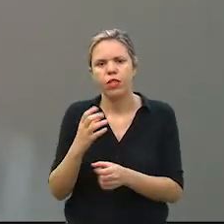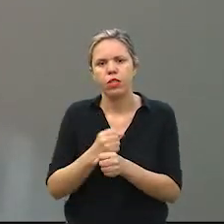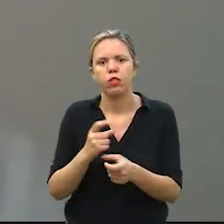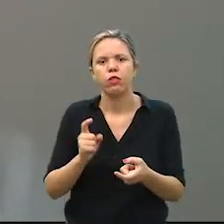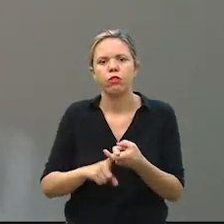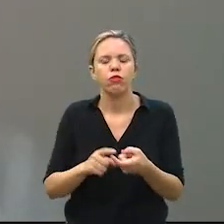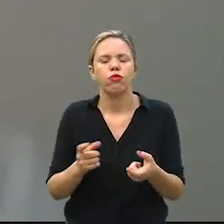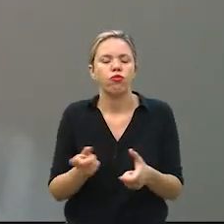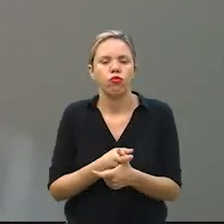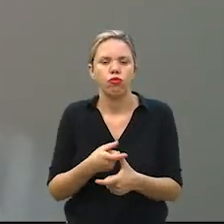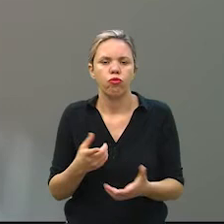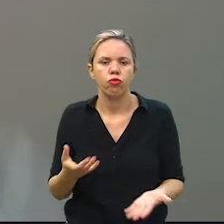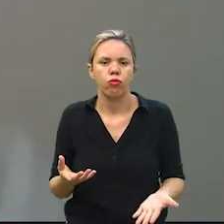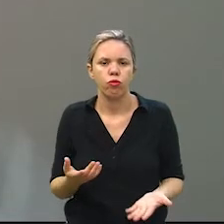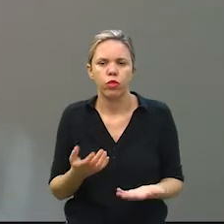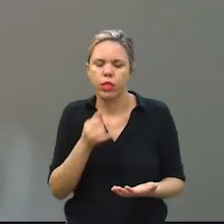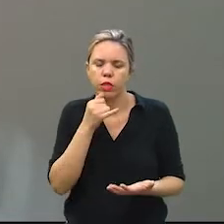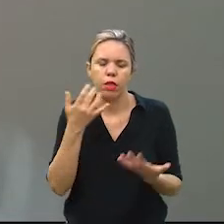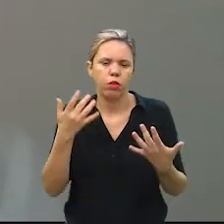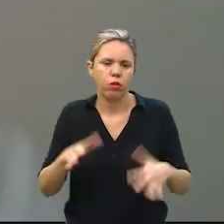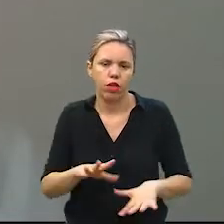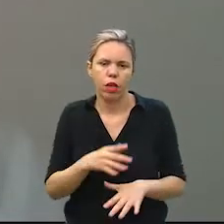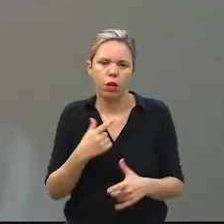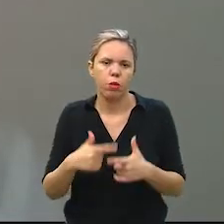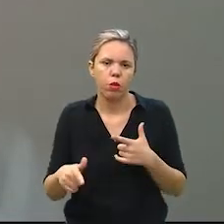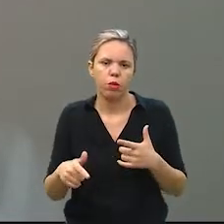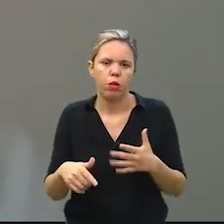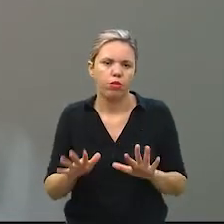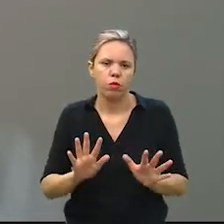não ter achado dolo